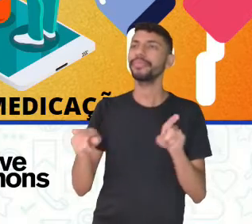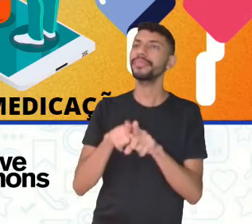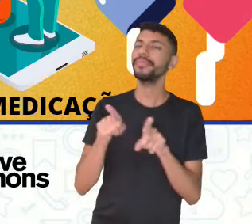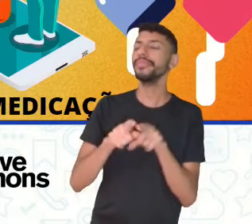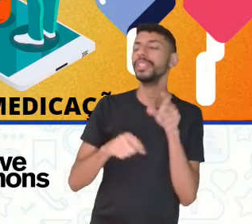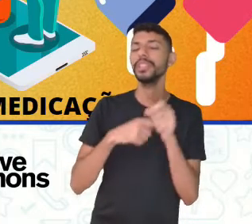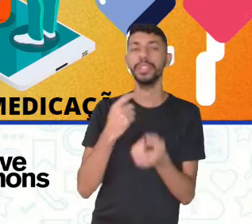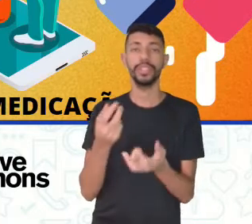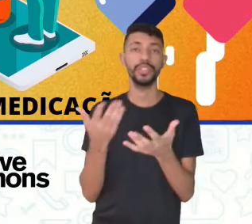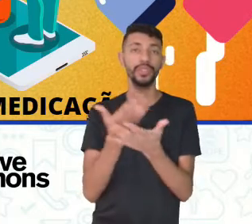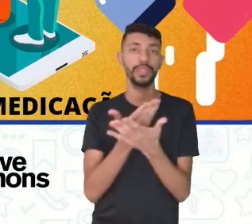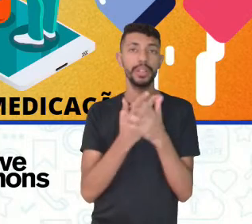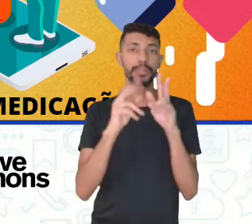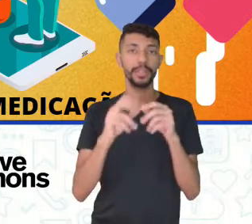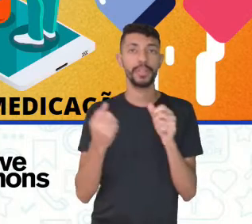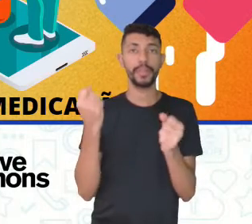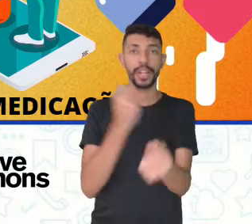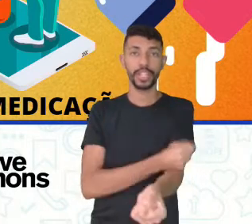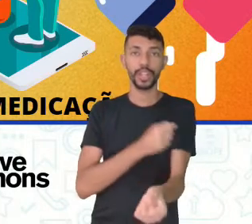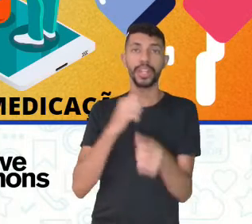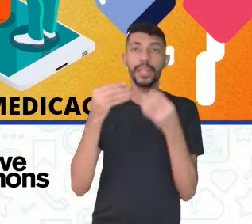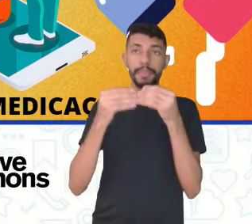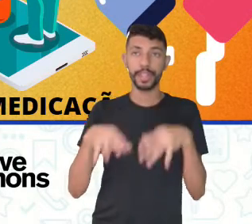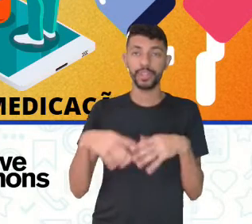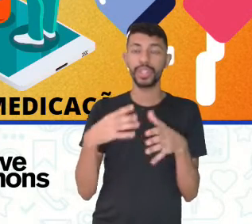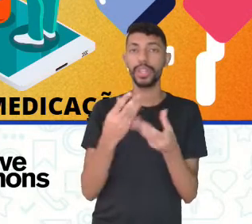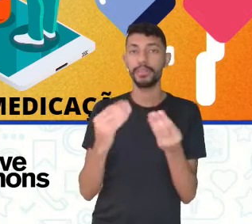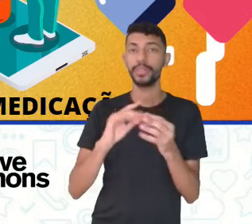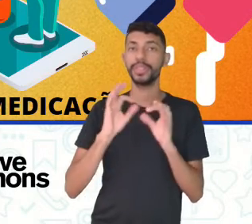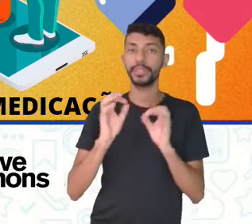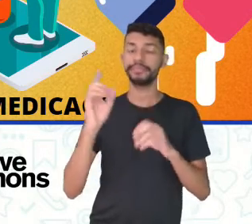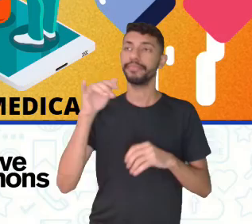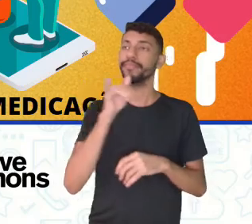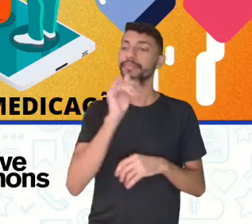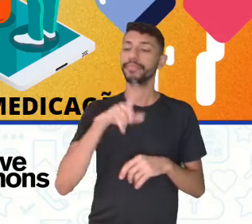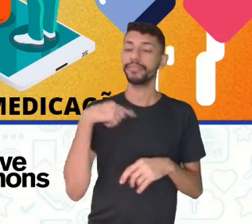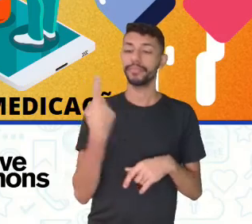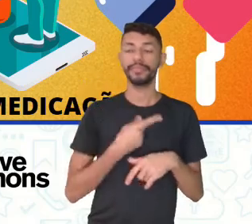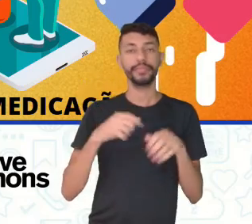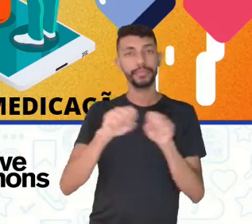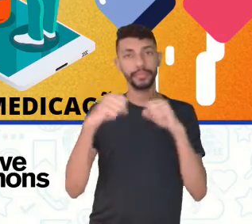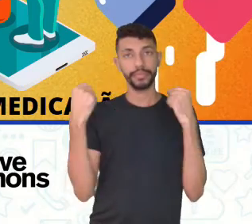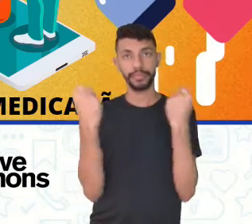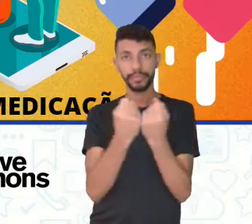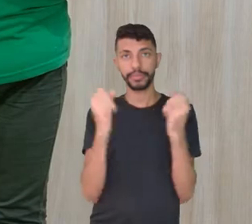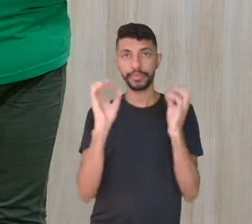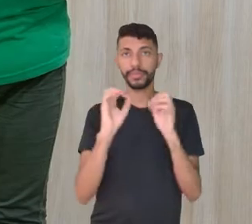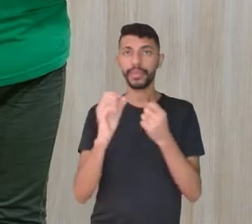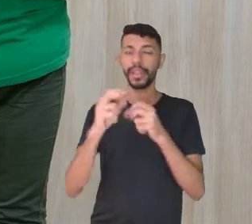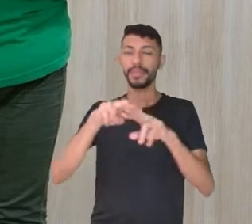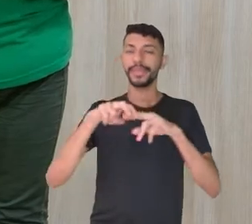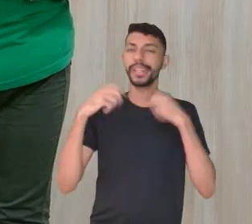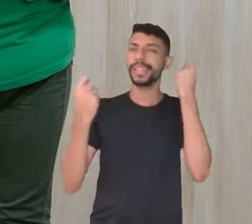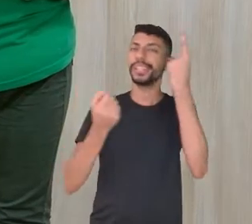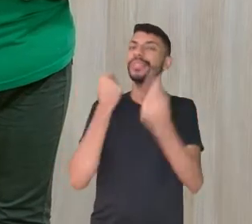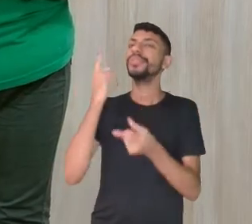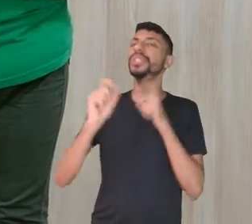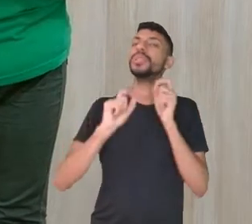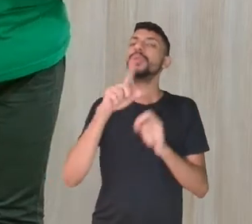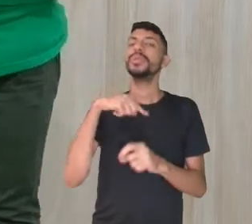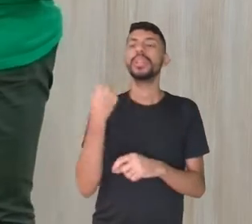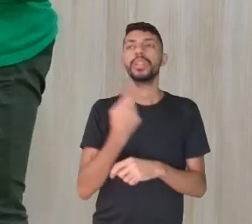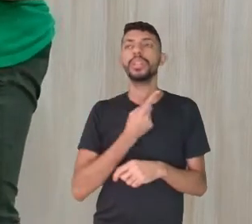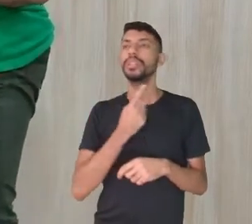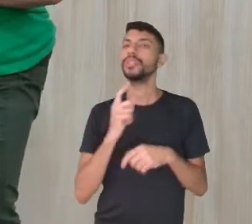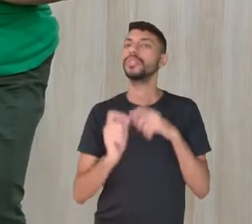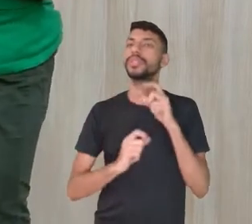drogas, né, que trazem grandes complicações, a questão da nossa sociedade, né? Porque muitas vezes a gente não somos,